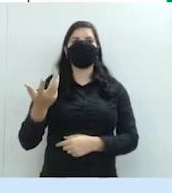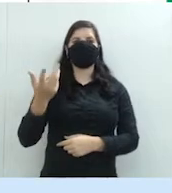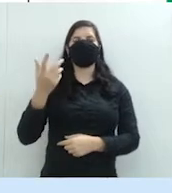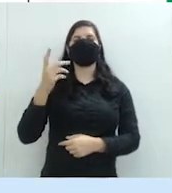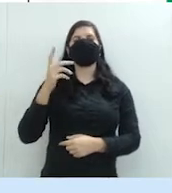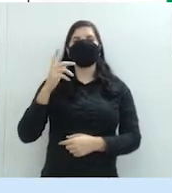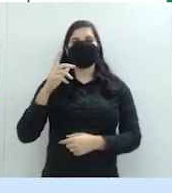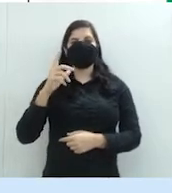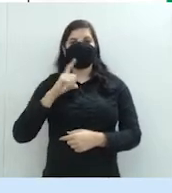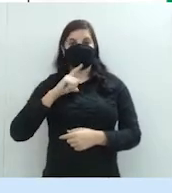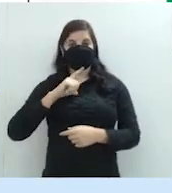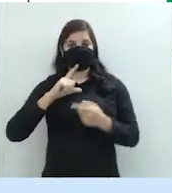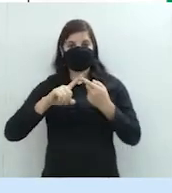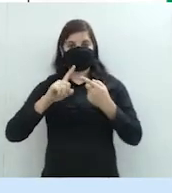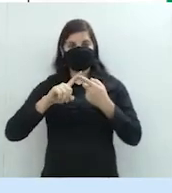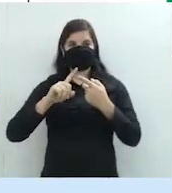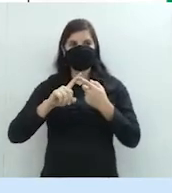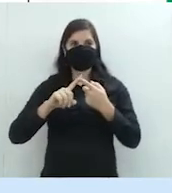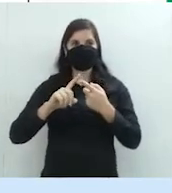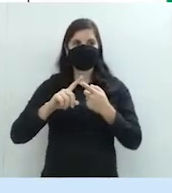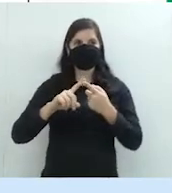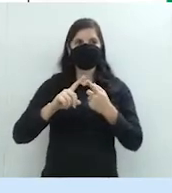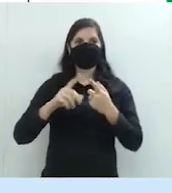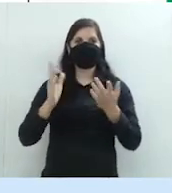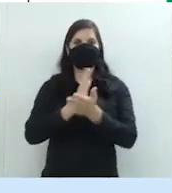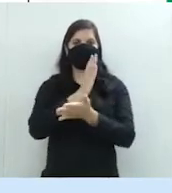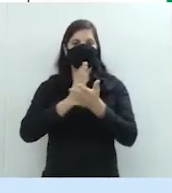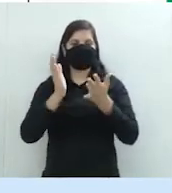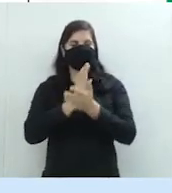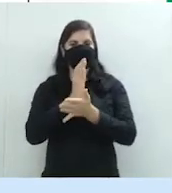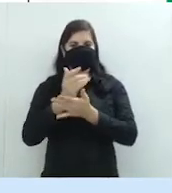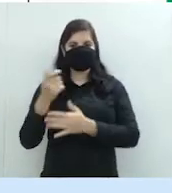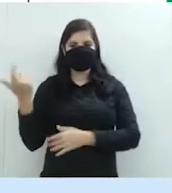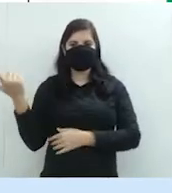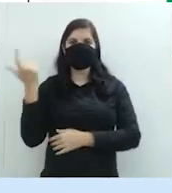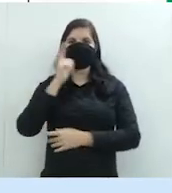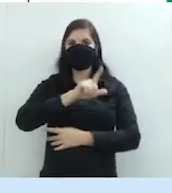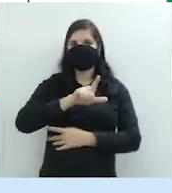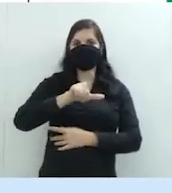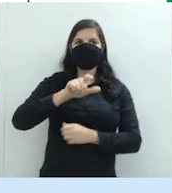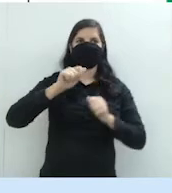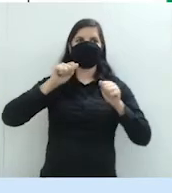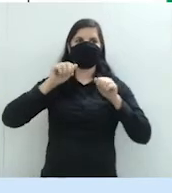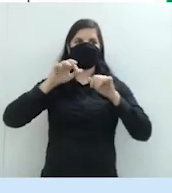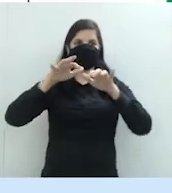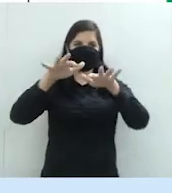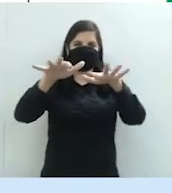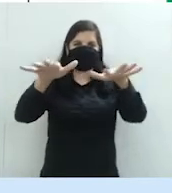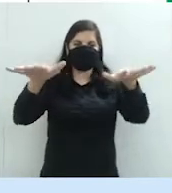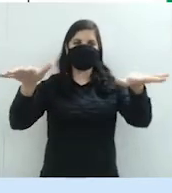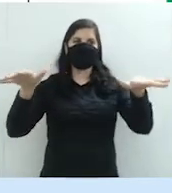das cruzadas. Então, os fatores que possibilitaram a expansão